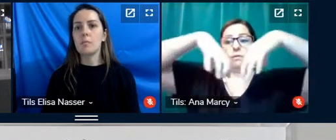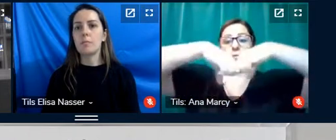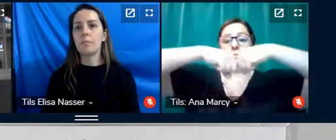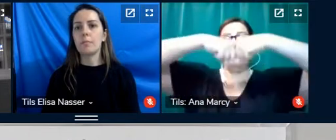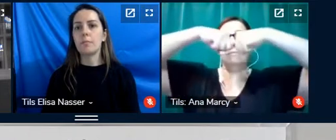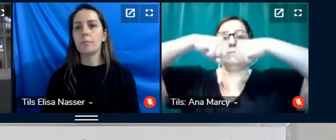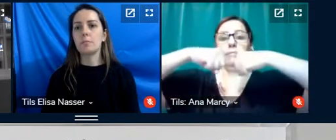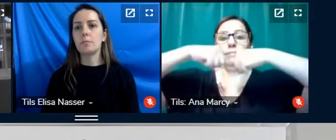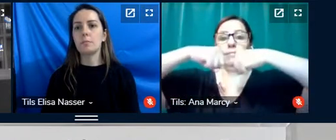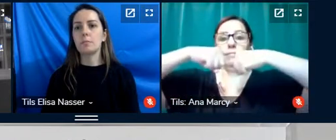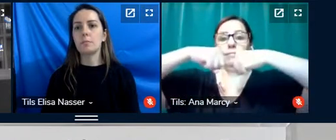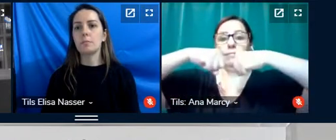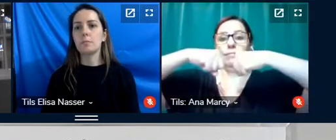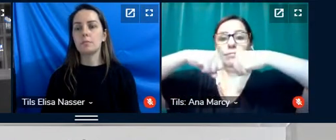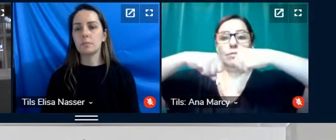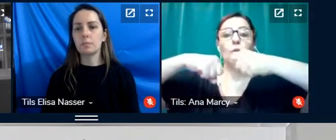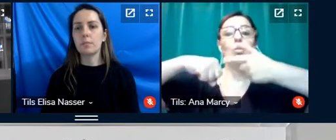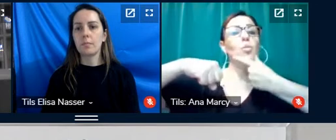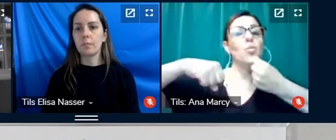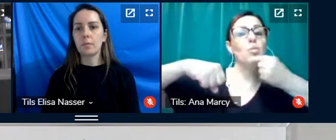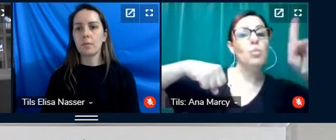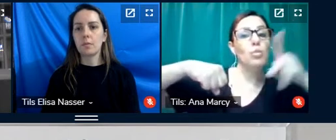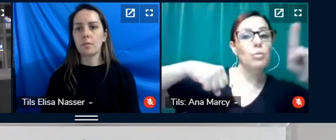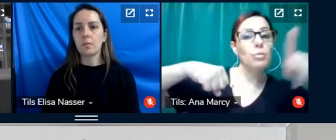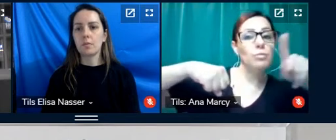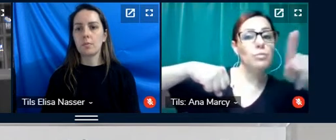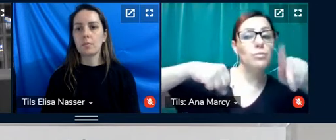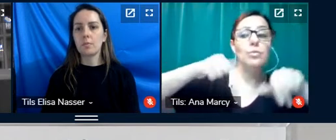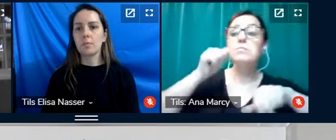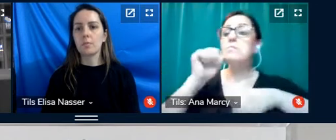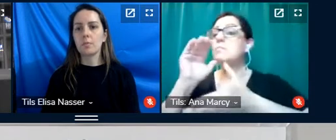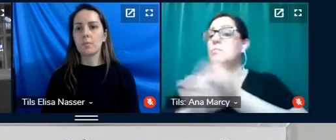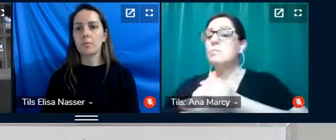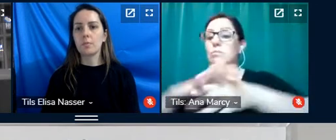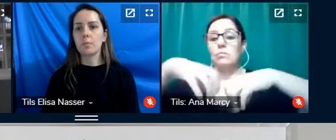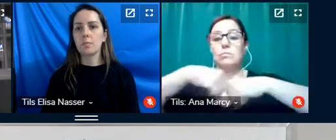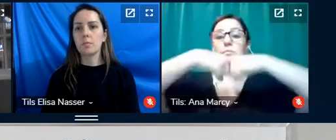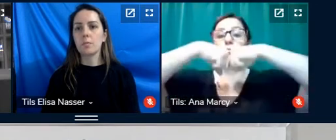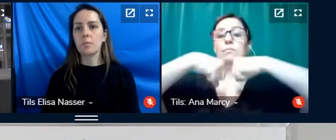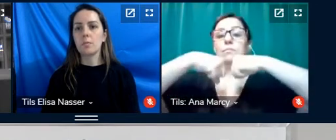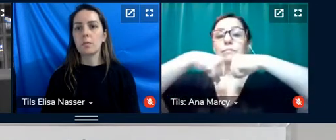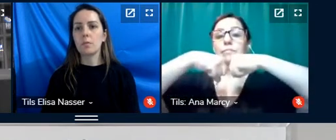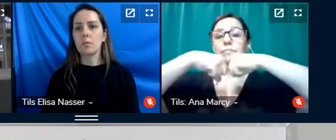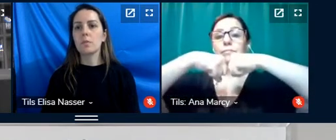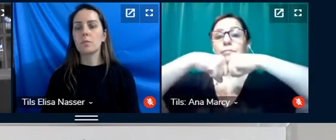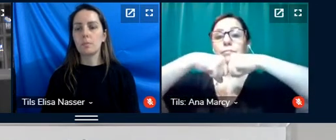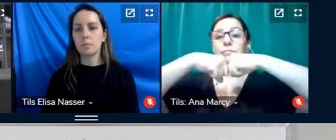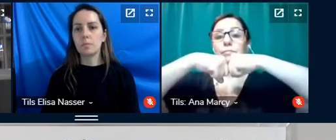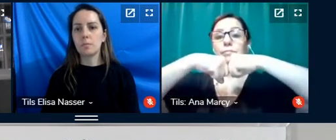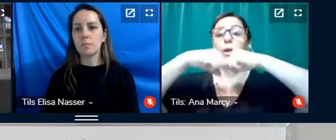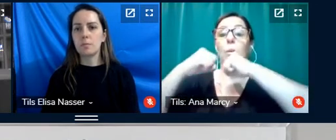carregando sozinho ou se eu estou carregando com a ajuda de outra pessoa. Né? Então eu posso